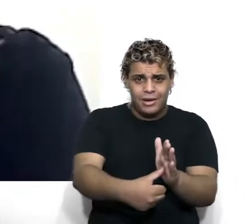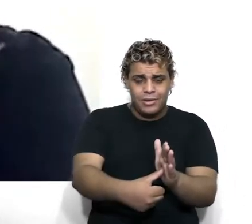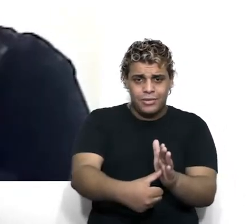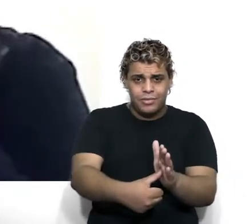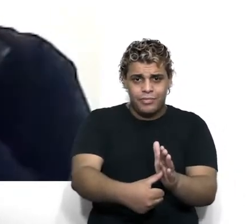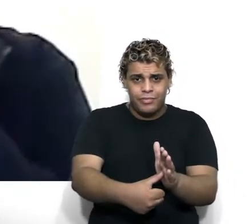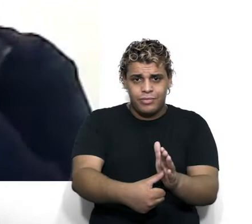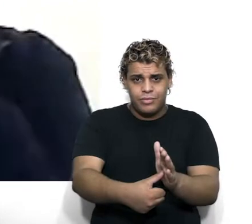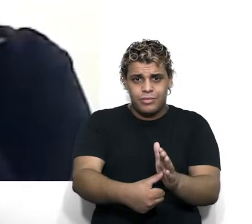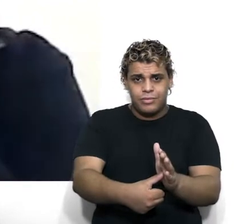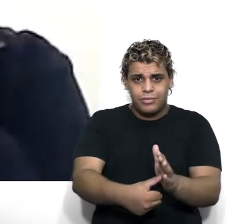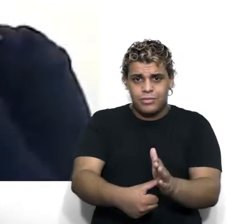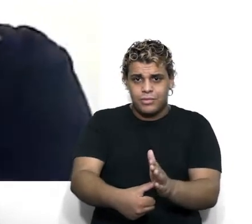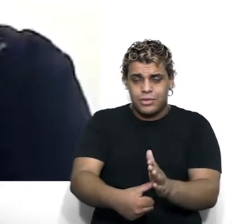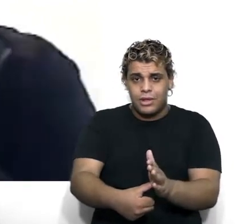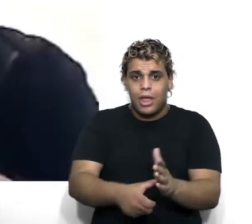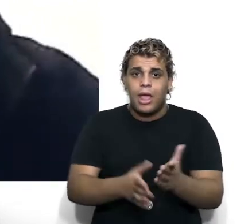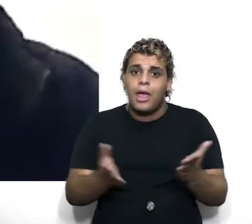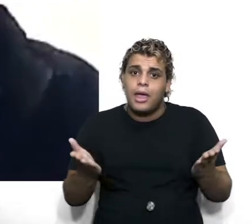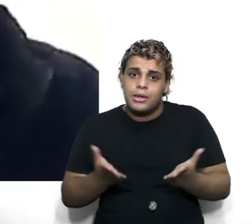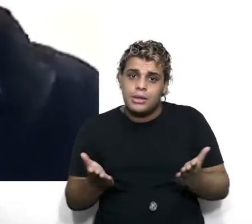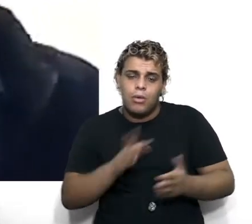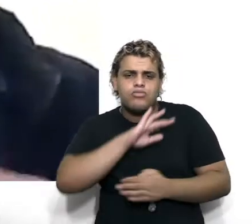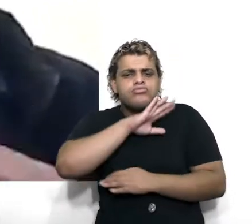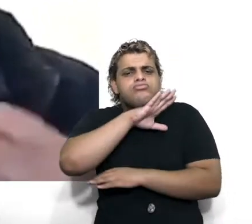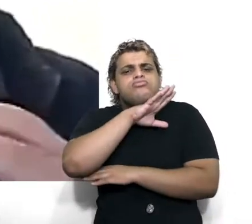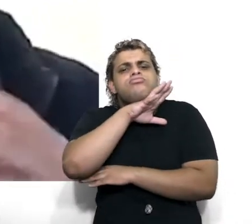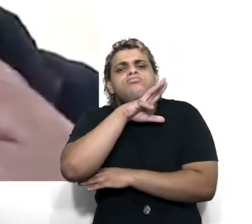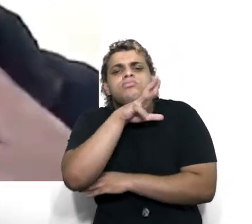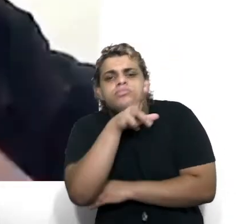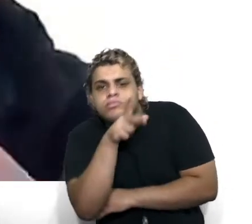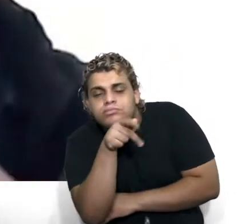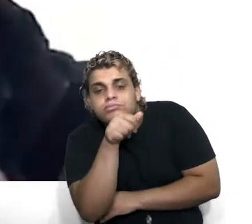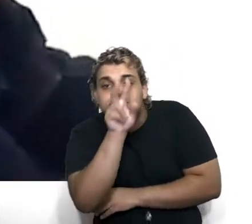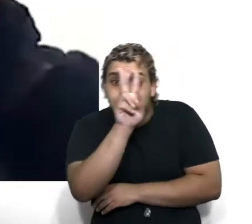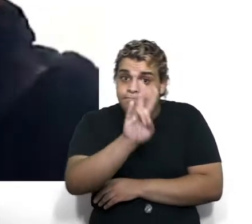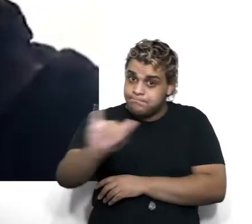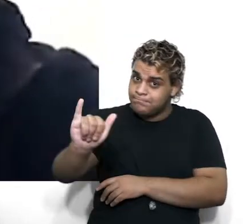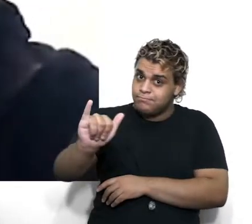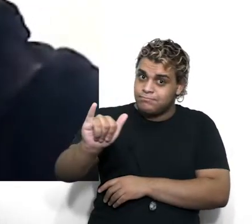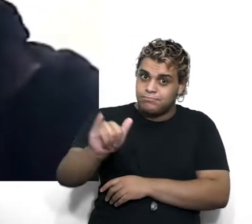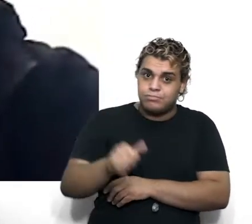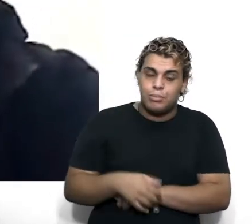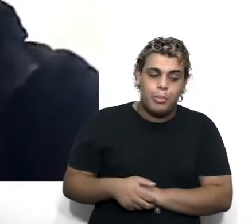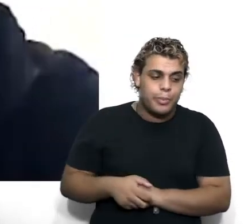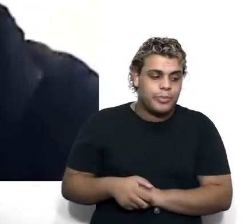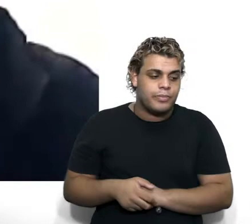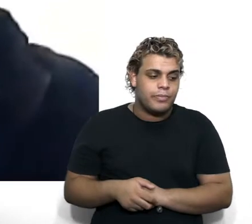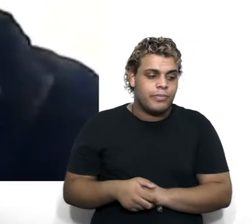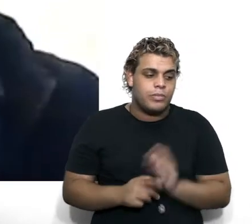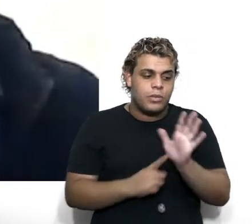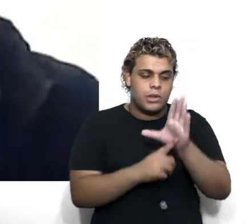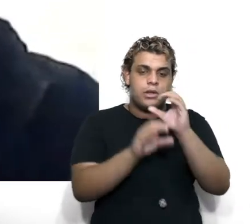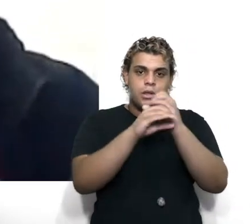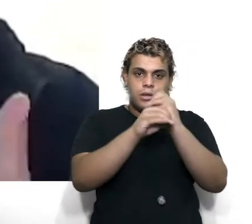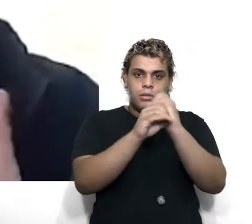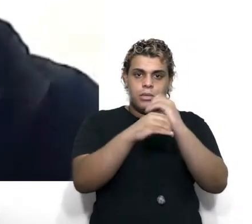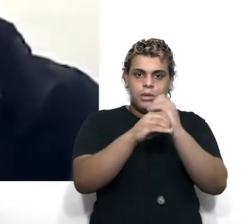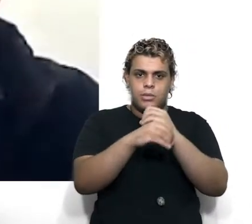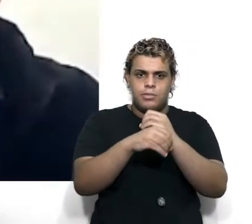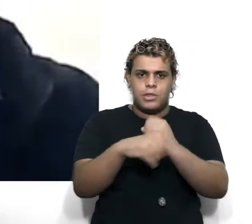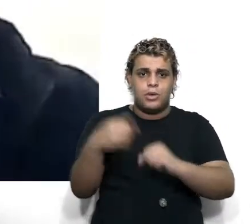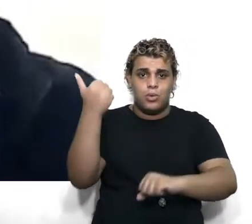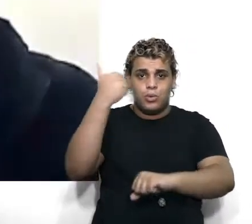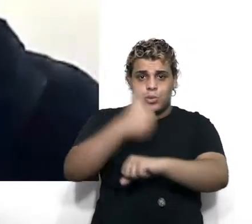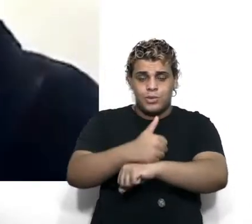animais selvagens, hienas, lobos, que de repente apareciam às vezes no centro das grandes cidades, não é? Na altura